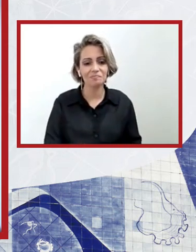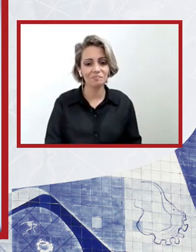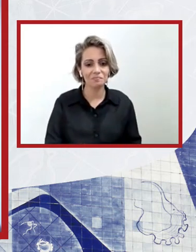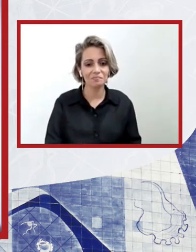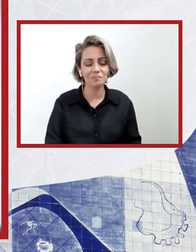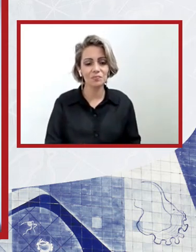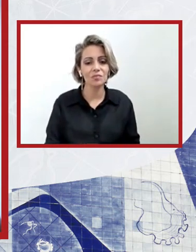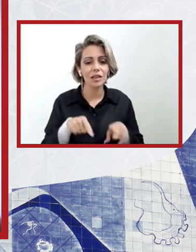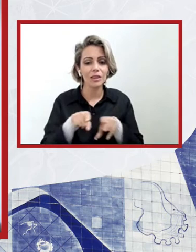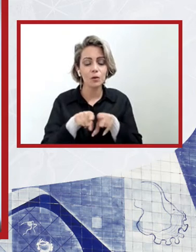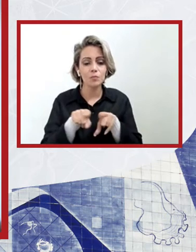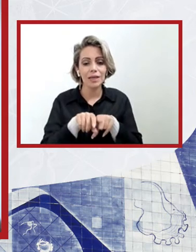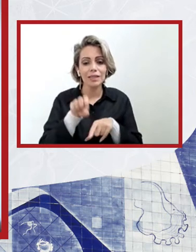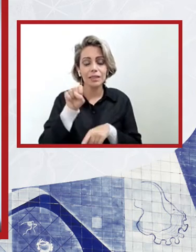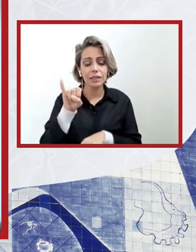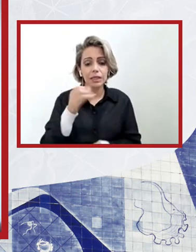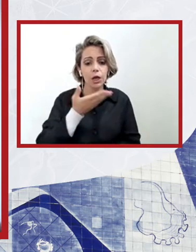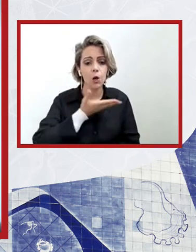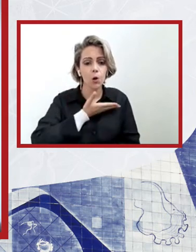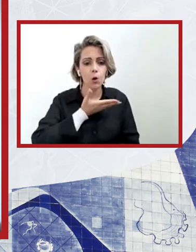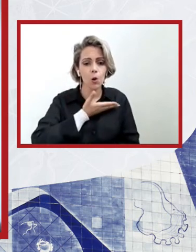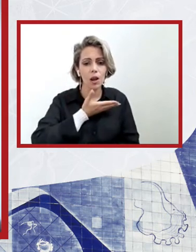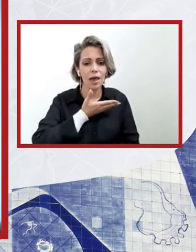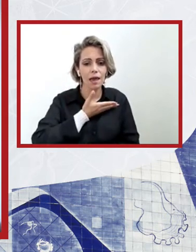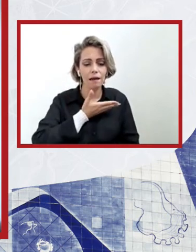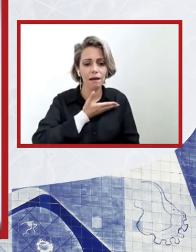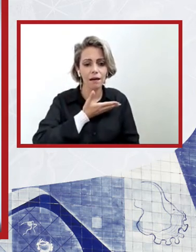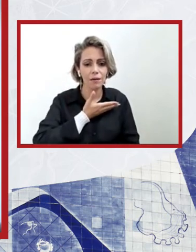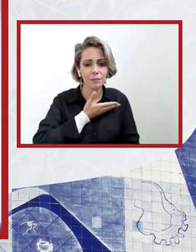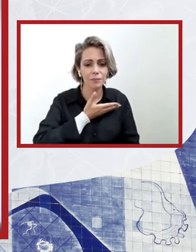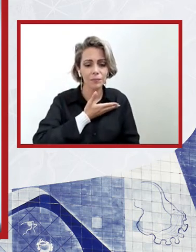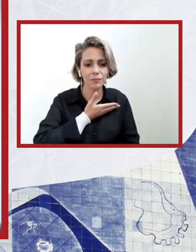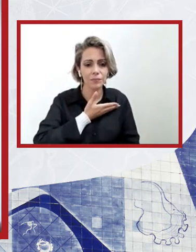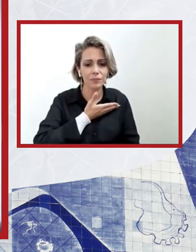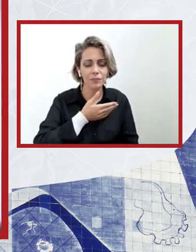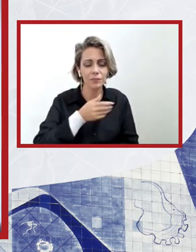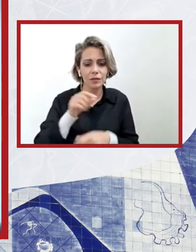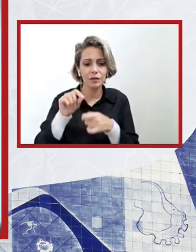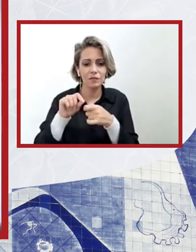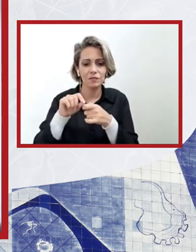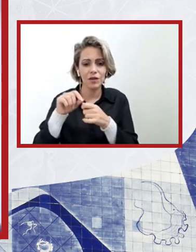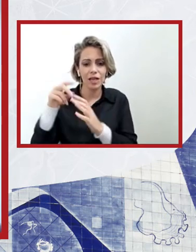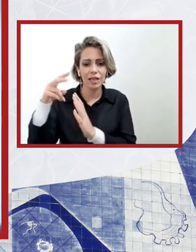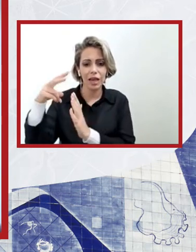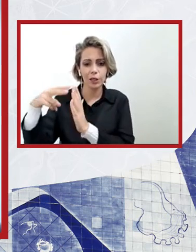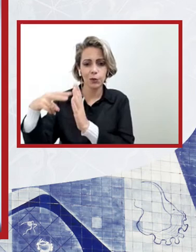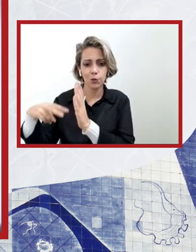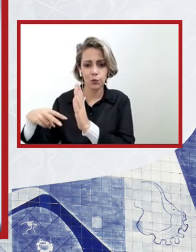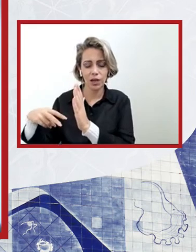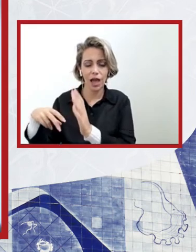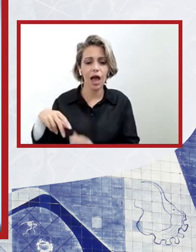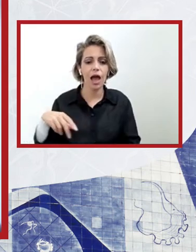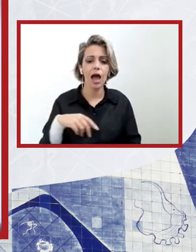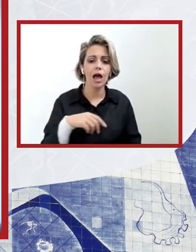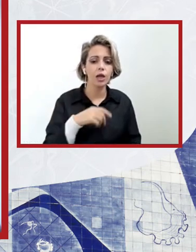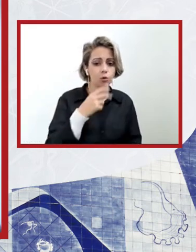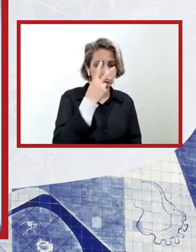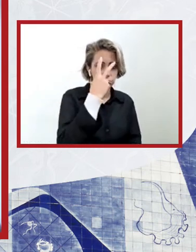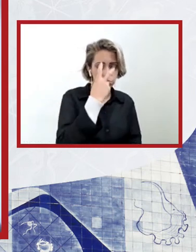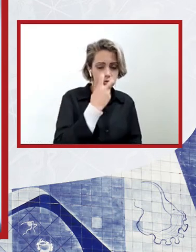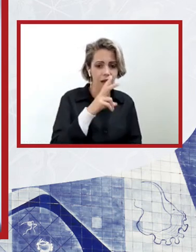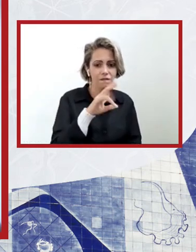um colega faz a leitura para ele, ele vai fazendo as anotações,